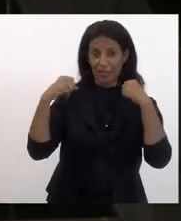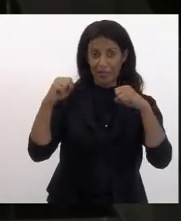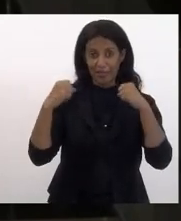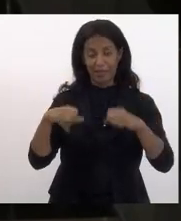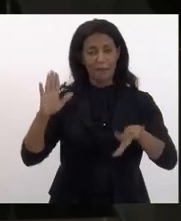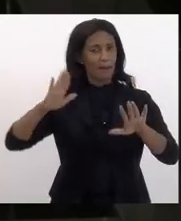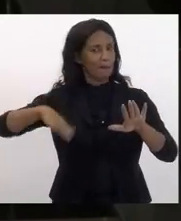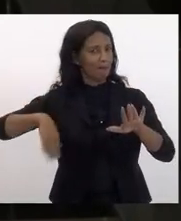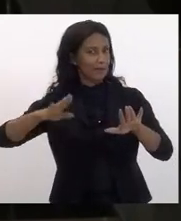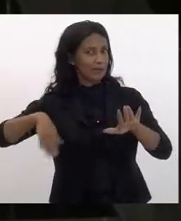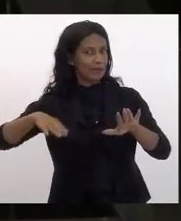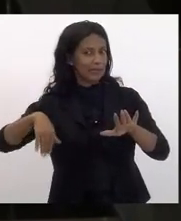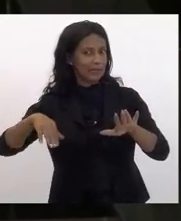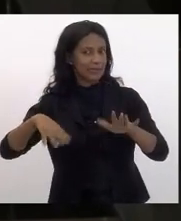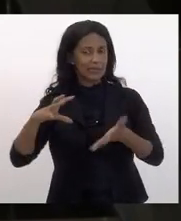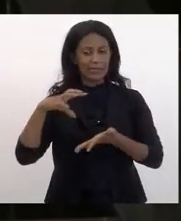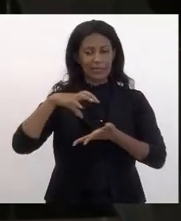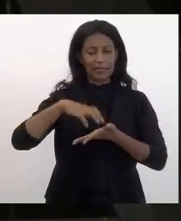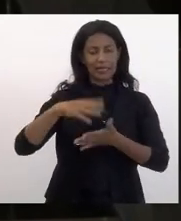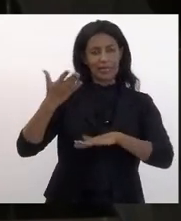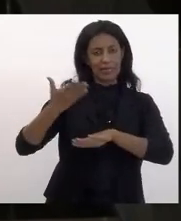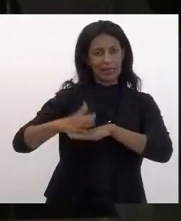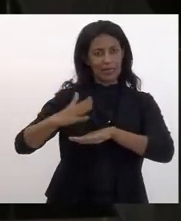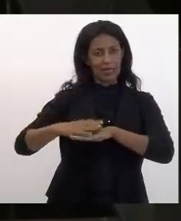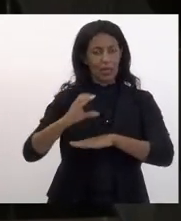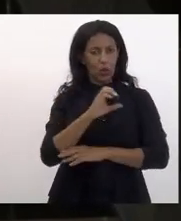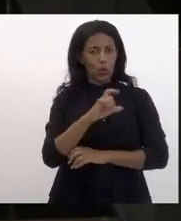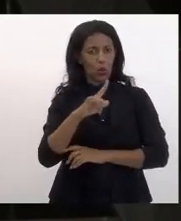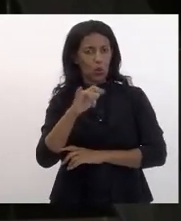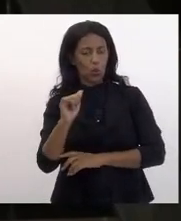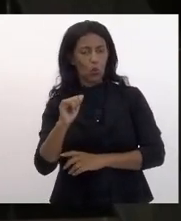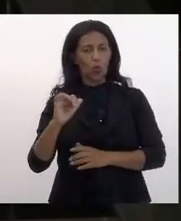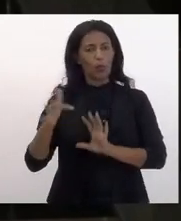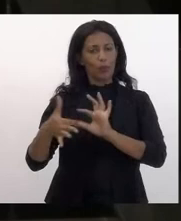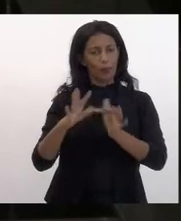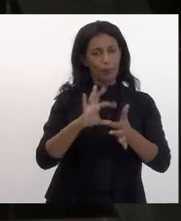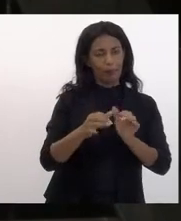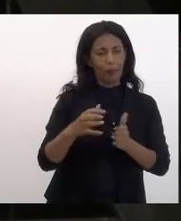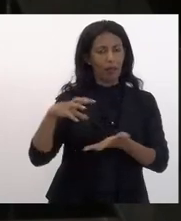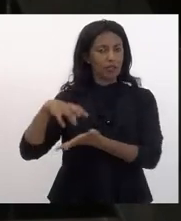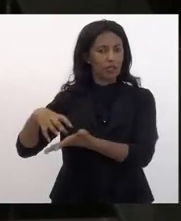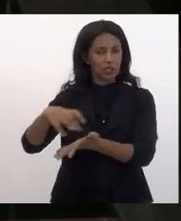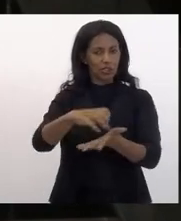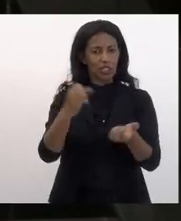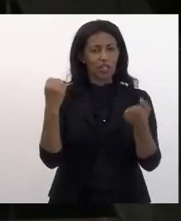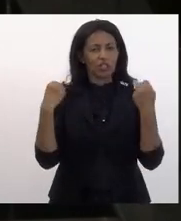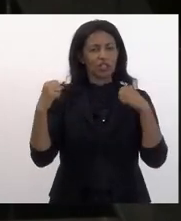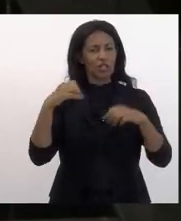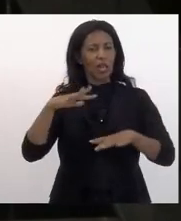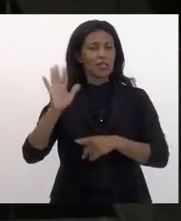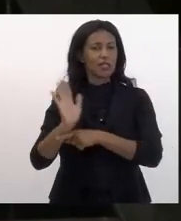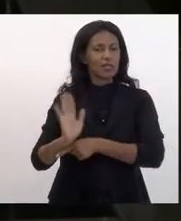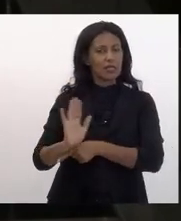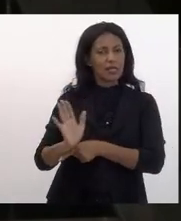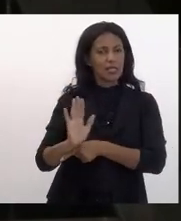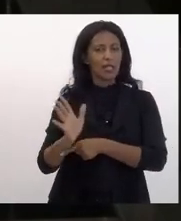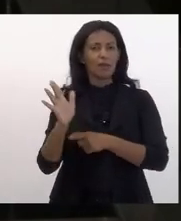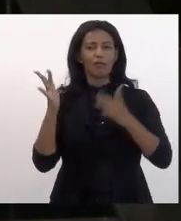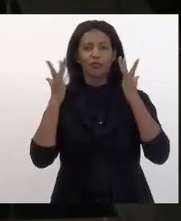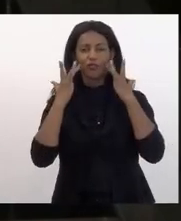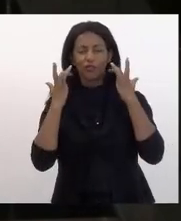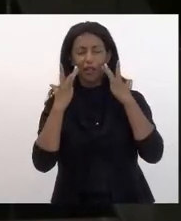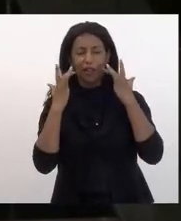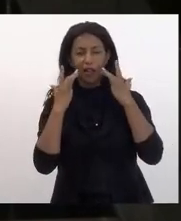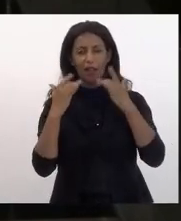ginástica, piscinas, centros de treinamento, clubes, vilas olímpicas, estádios, ginásios, cinemas...